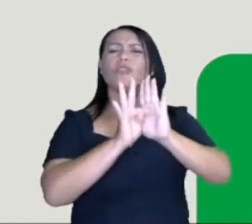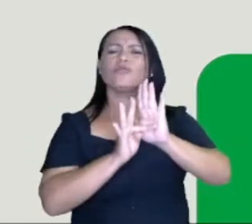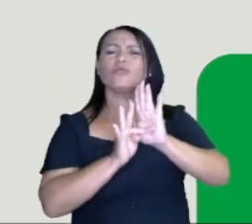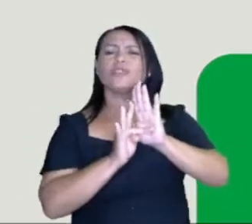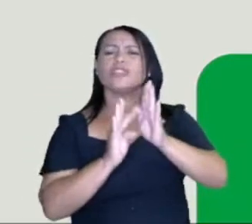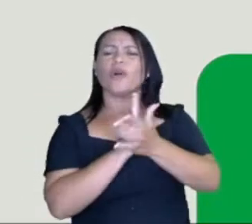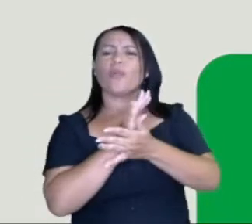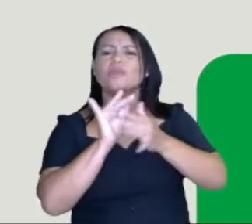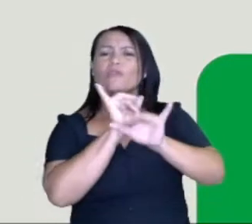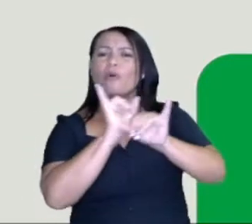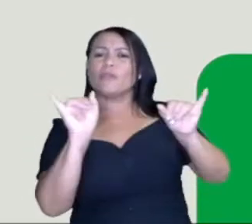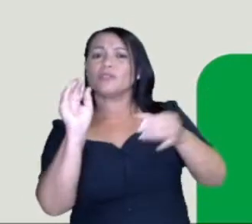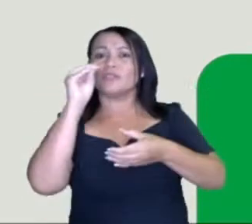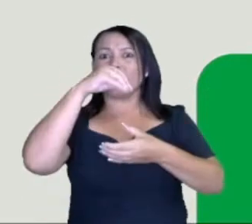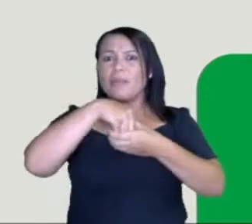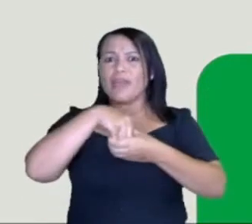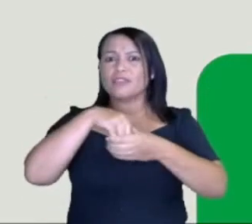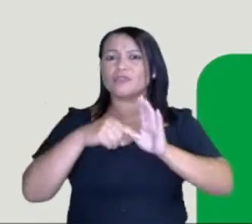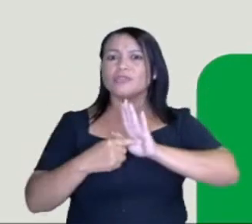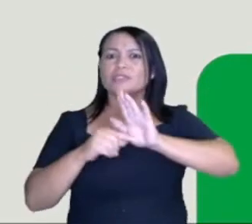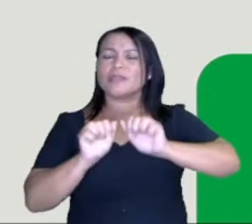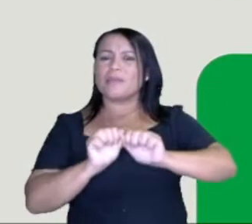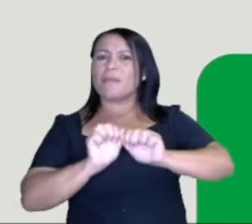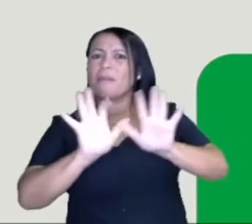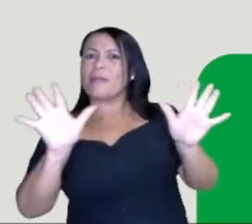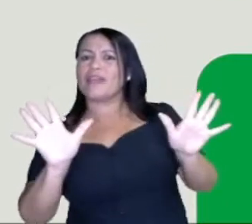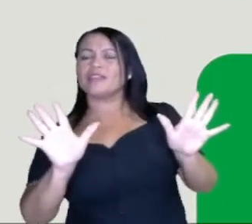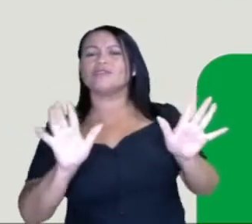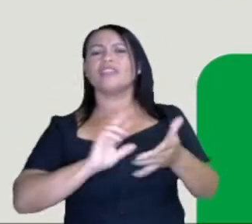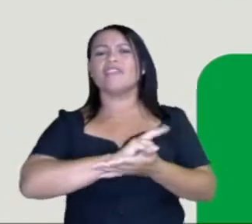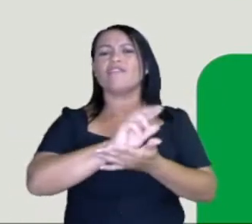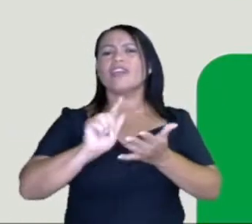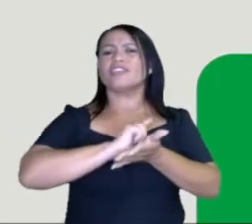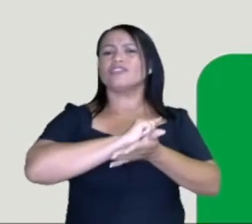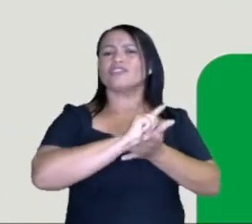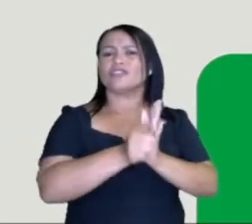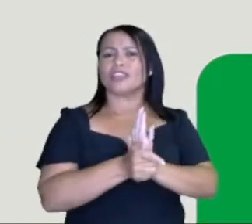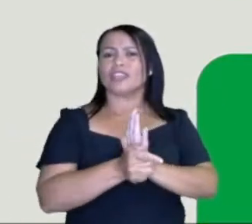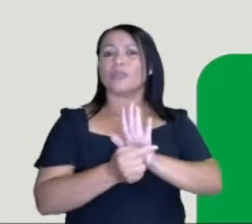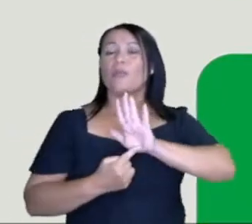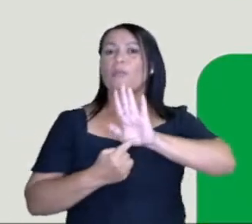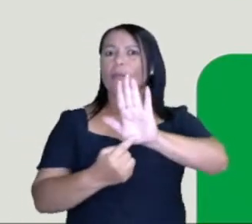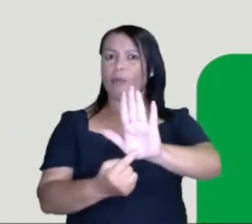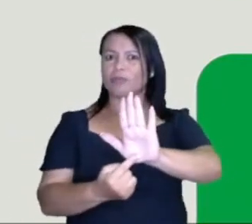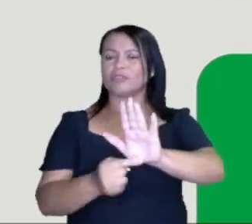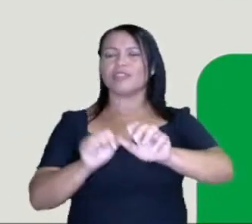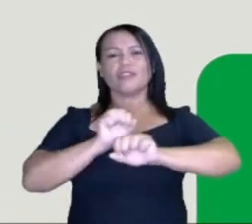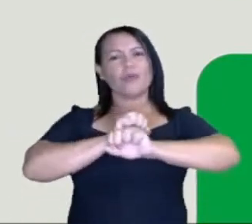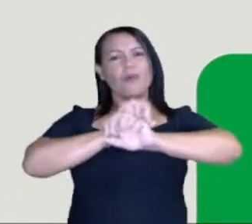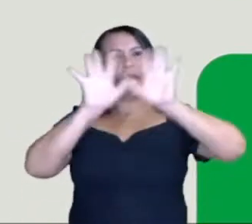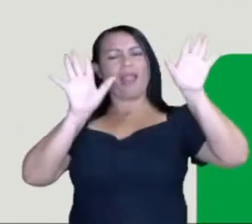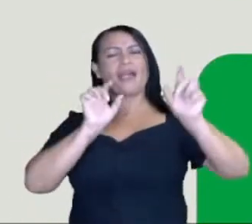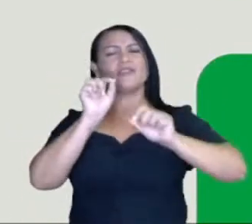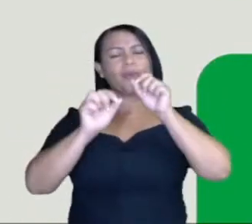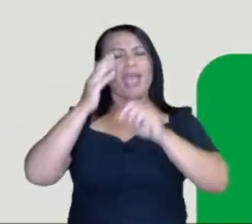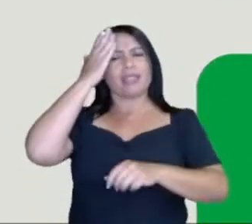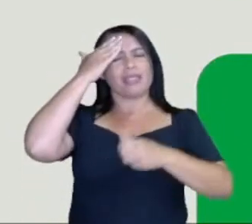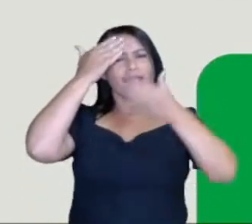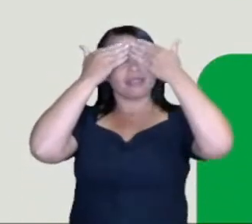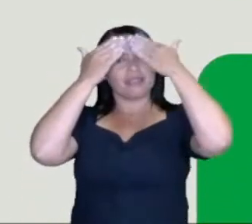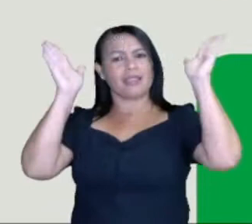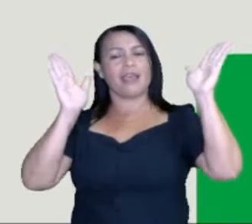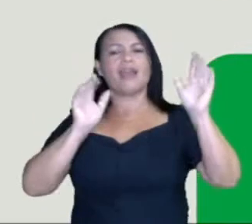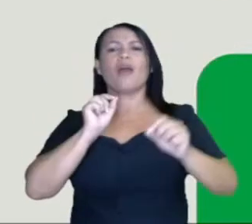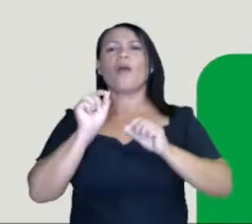e explícitas em textos de diferentes gêneros, visando a interpretação. E a habilidade